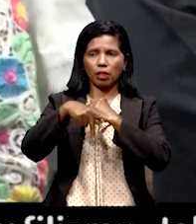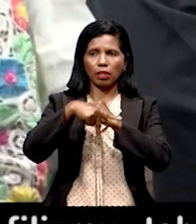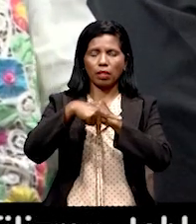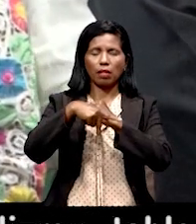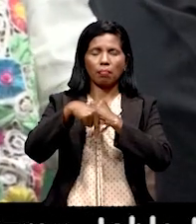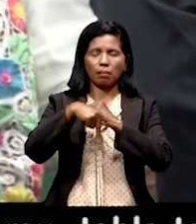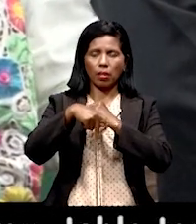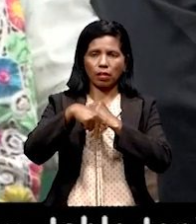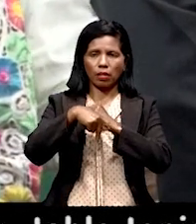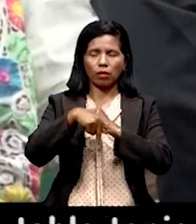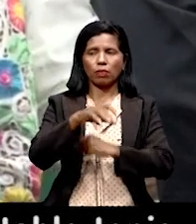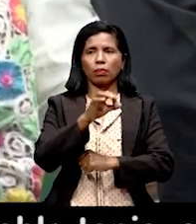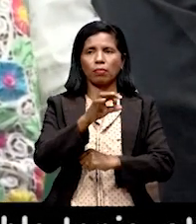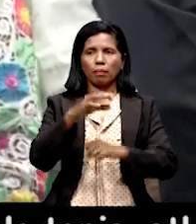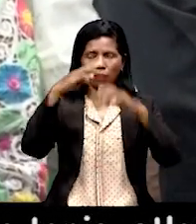kosi